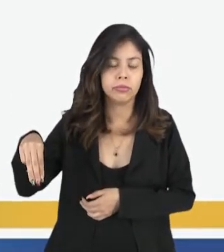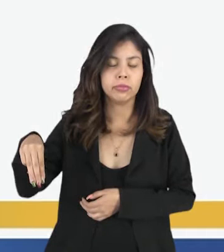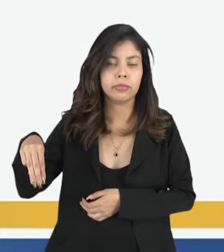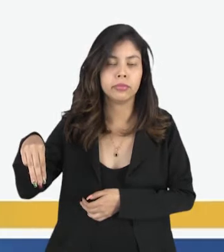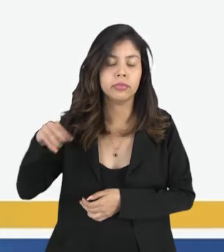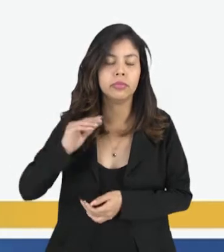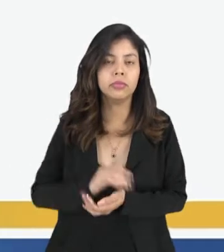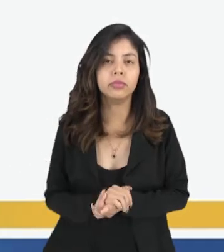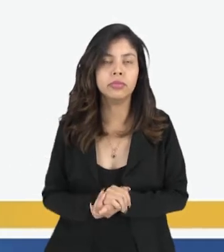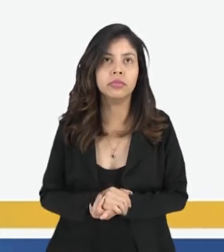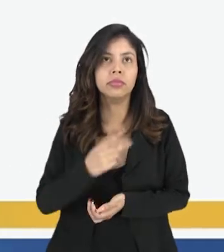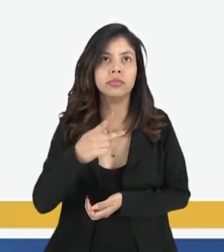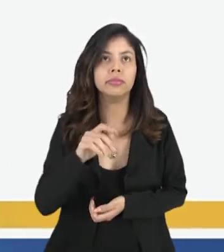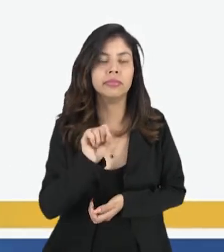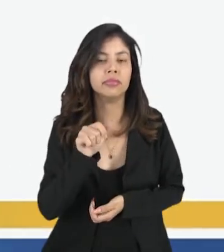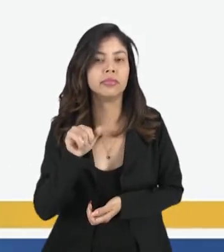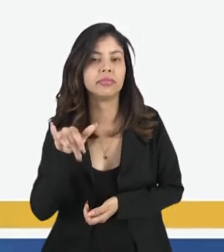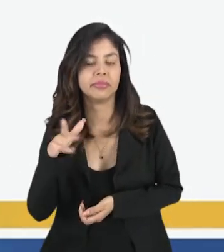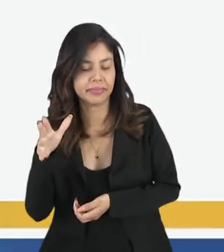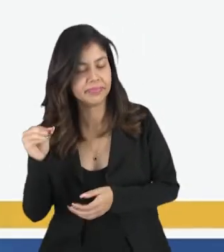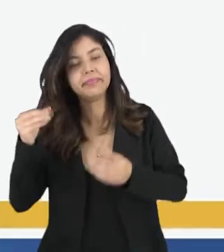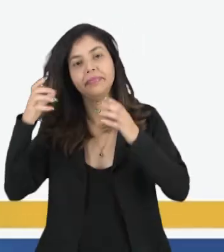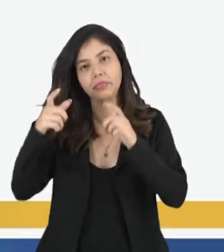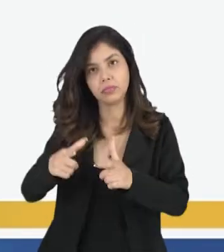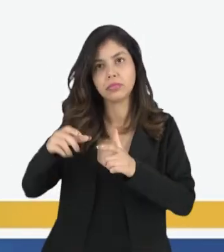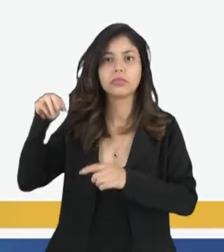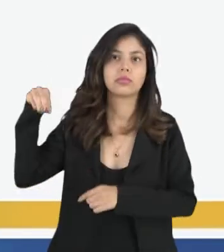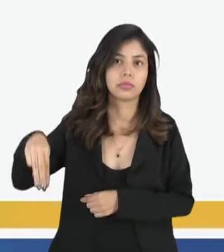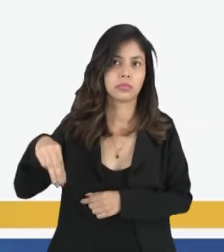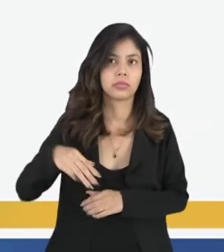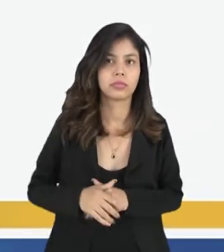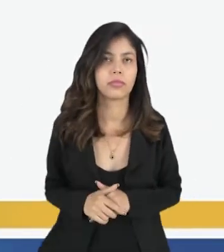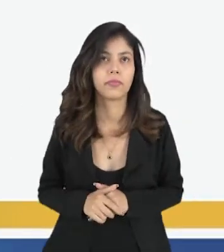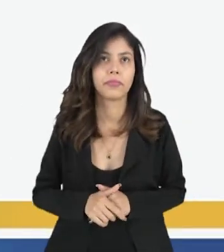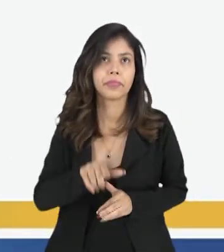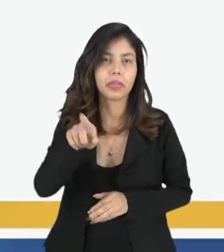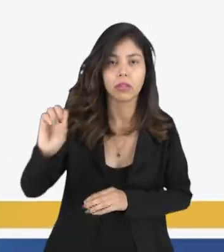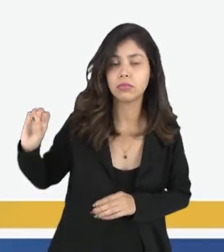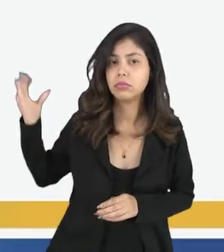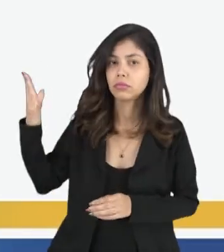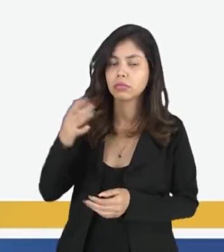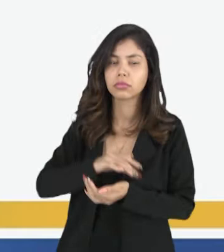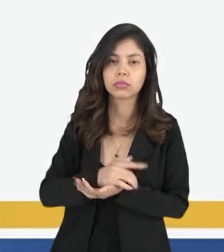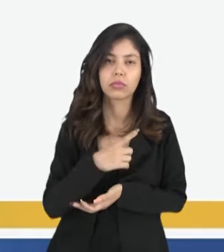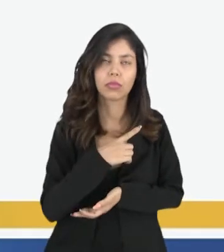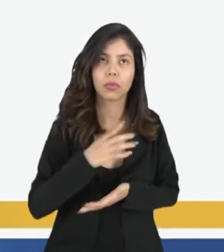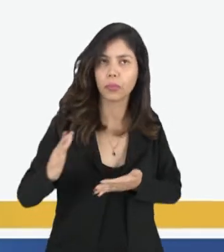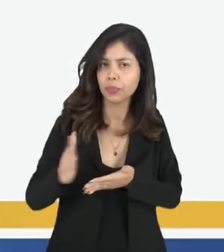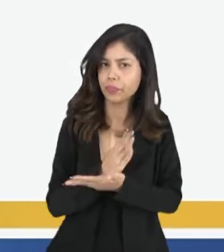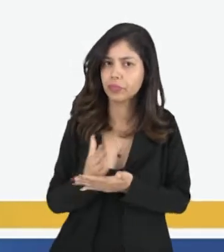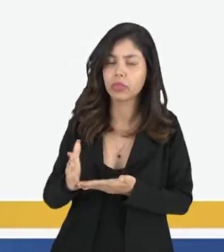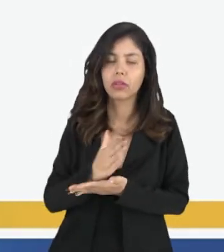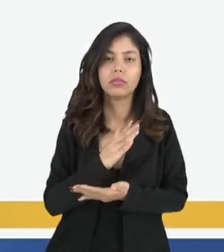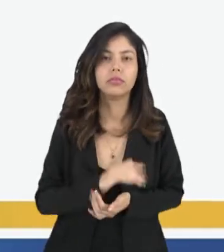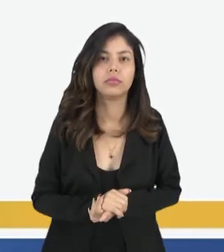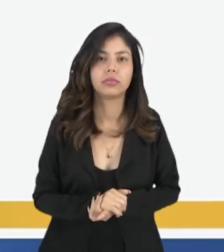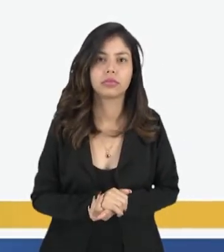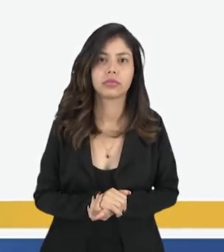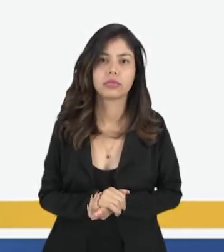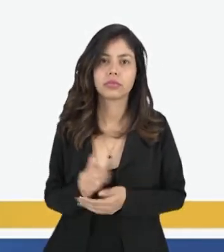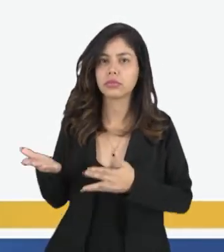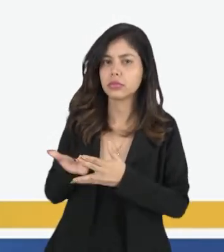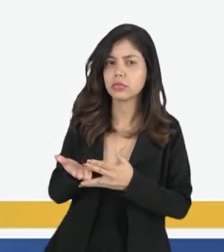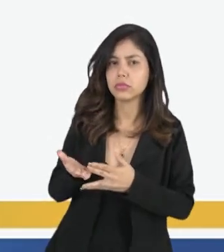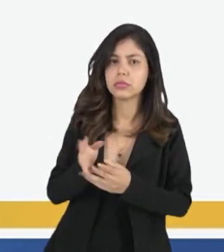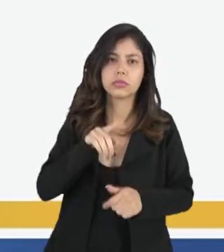do espaço, que é dada em metro. Então, nesse caso, no instante, nós temos alguns intervalos